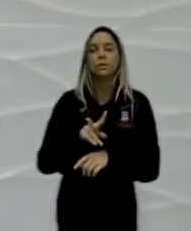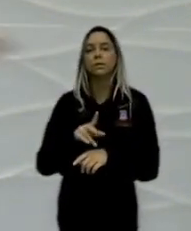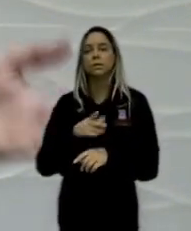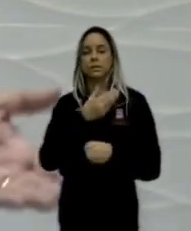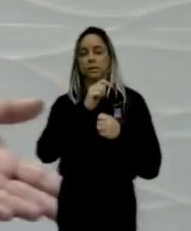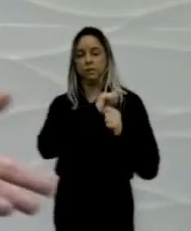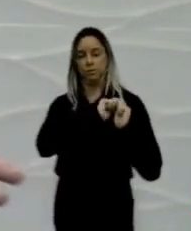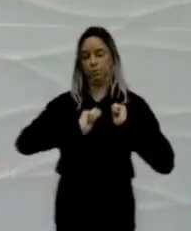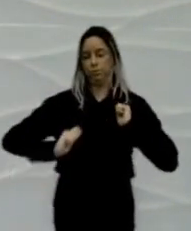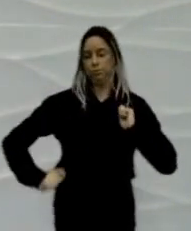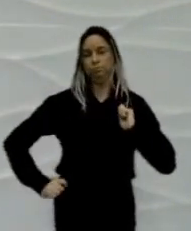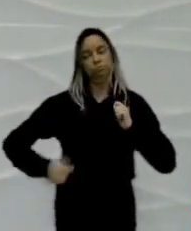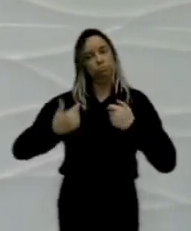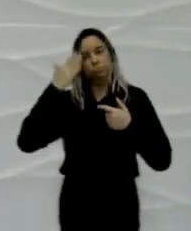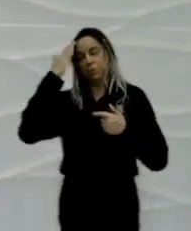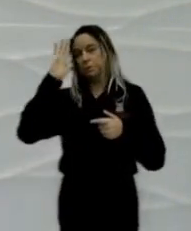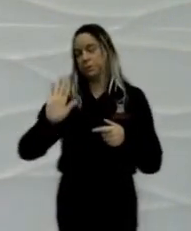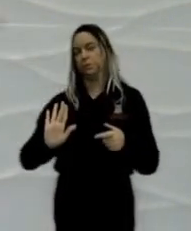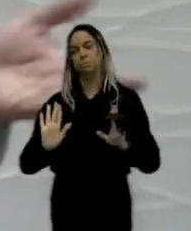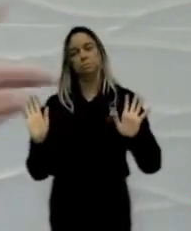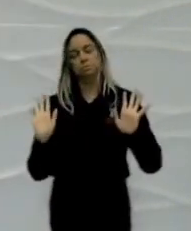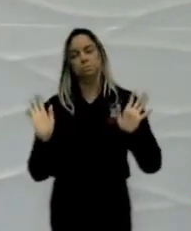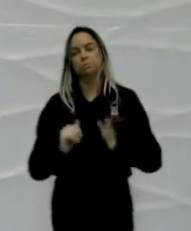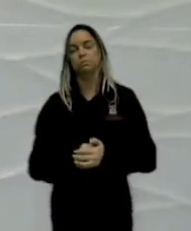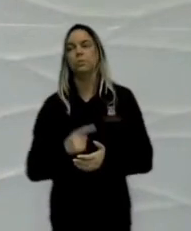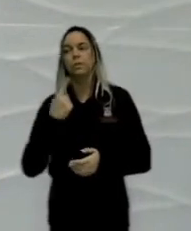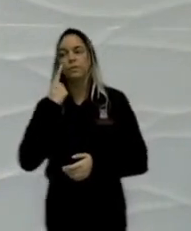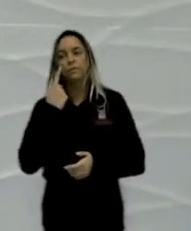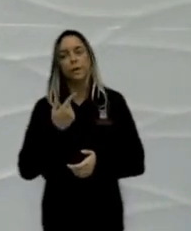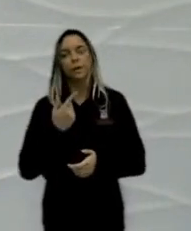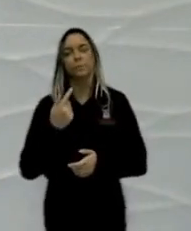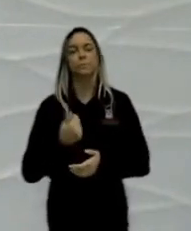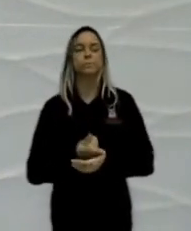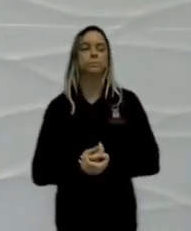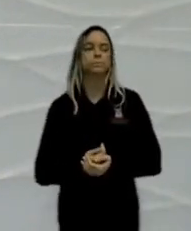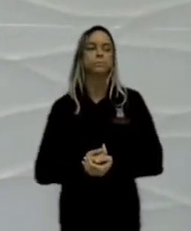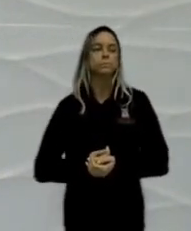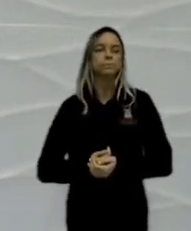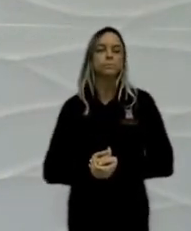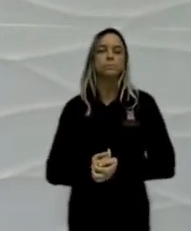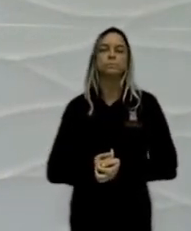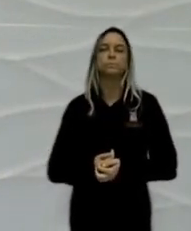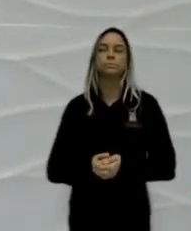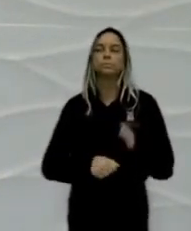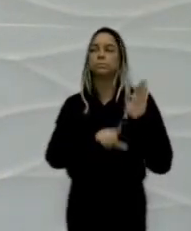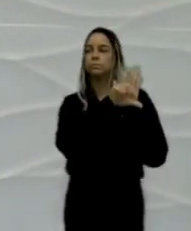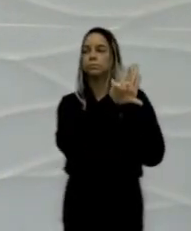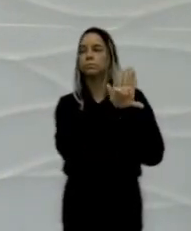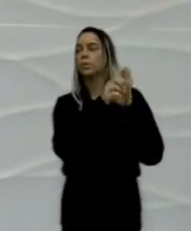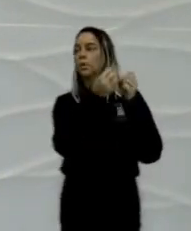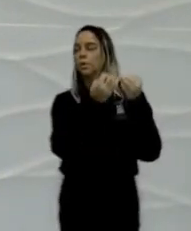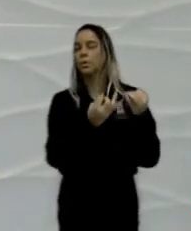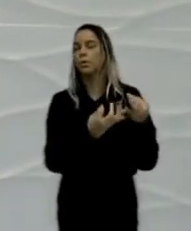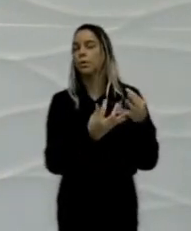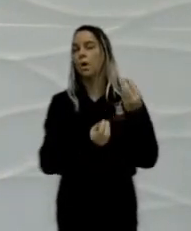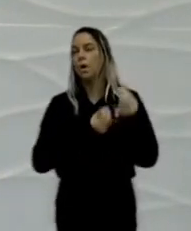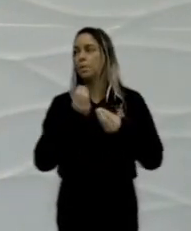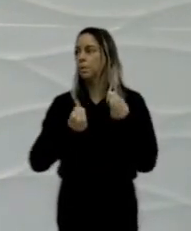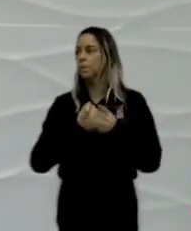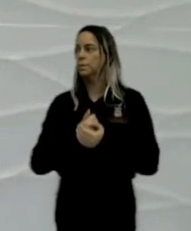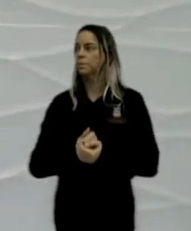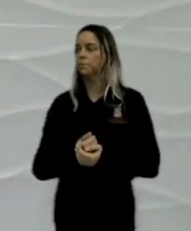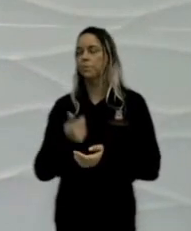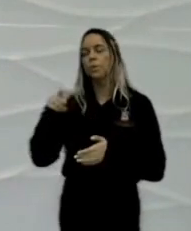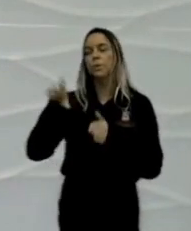Eu não sei se ainda permanece assim. Certo? Então, tem que ver a legislação, como é que está. Tá certo? A